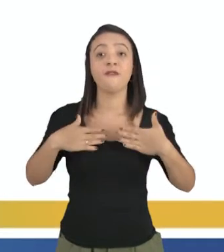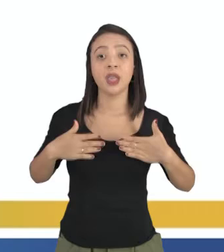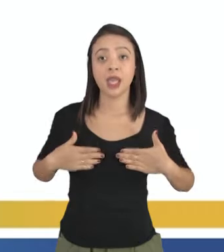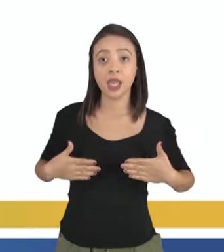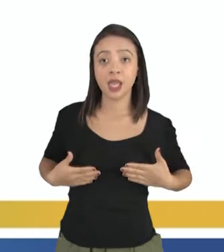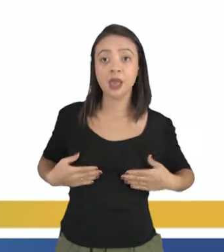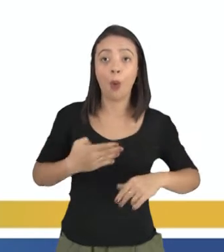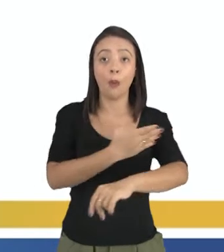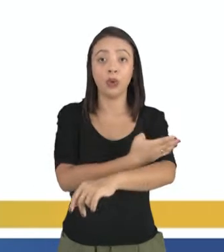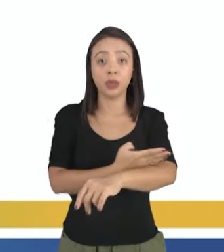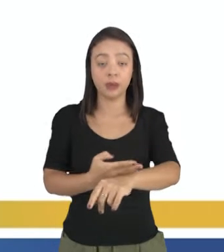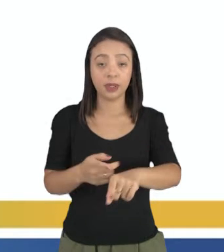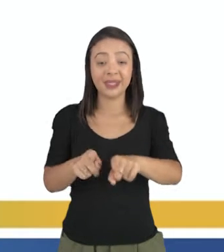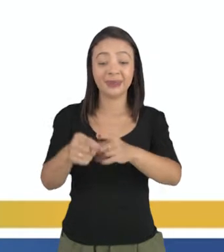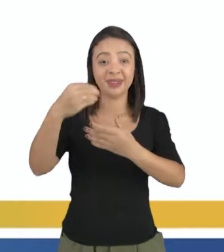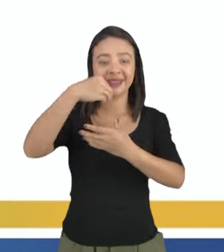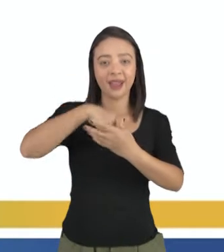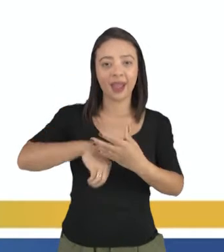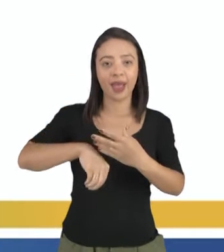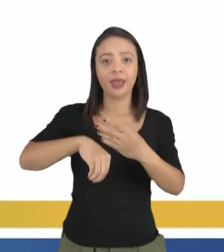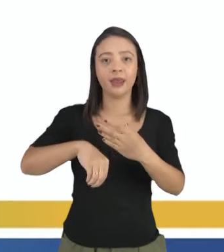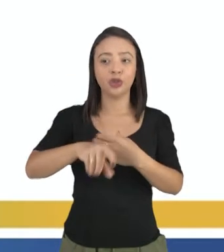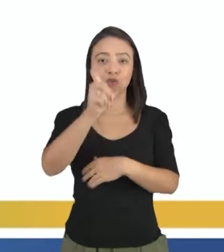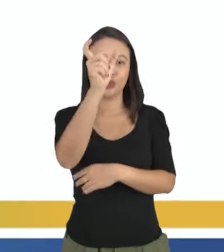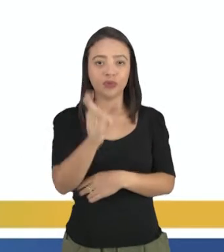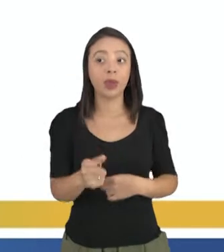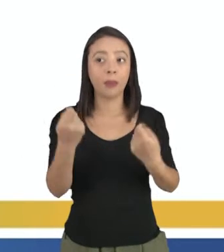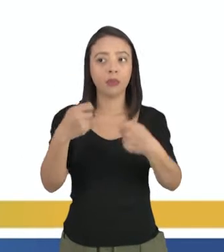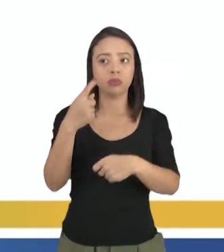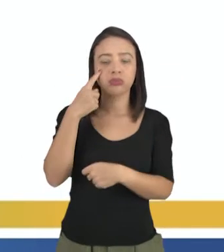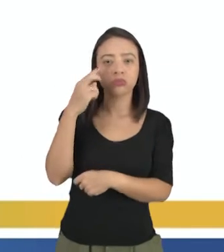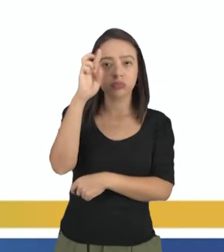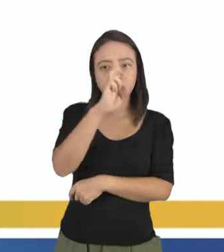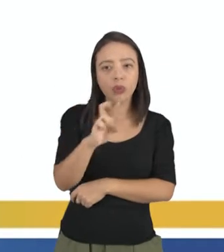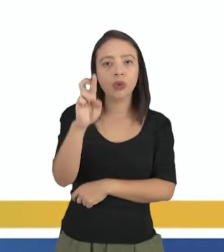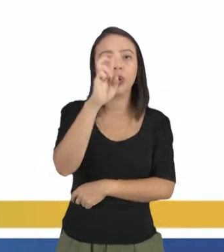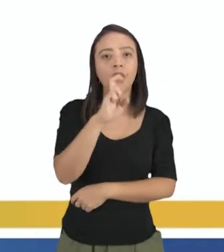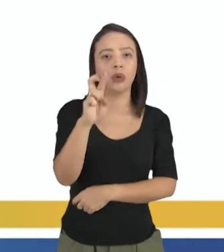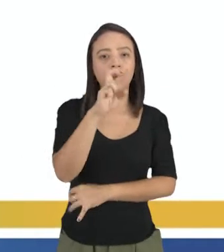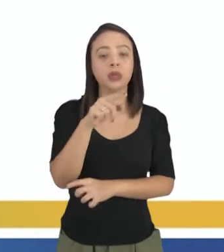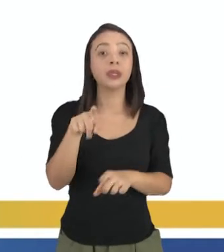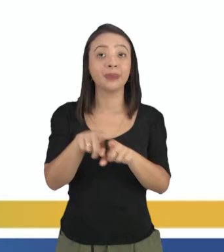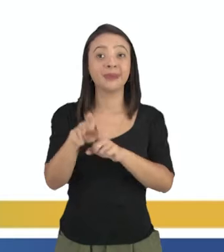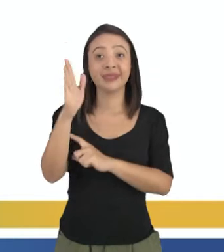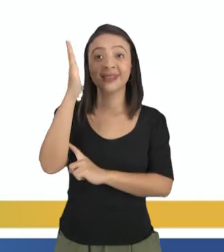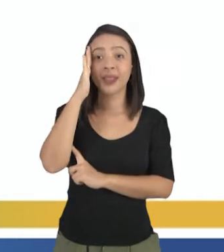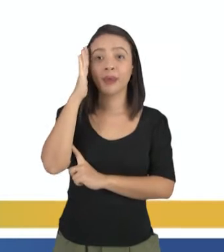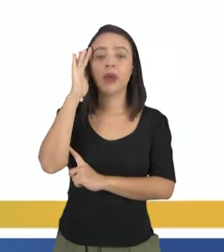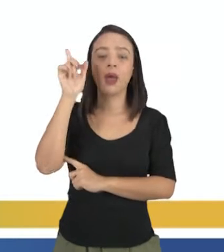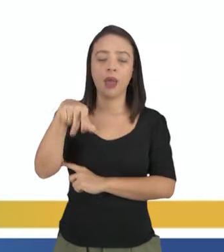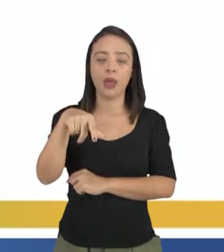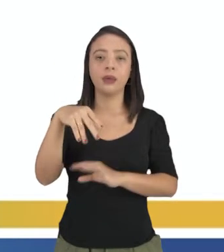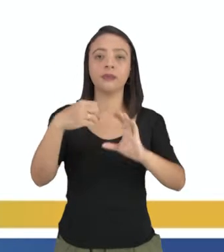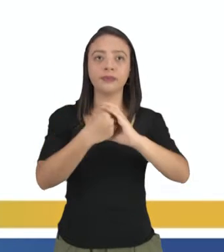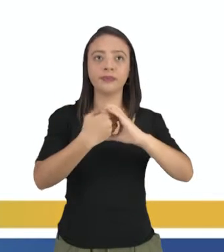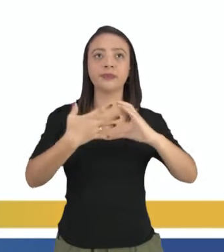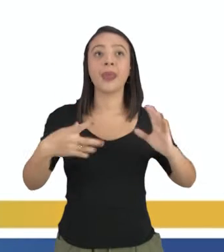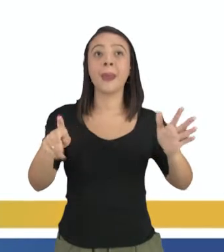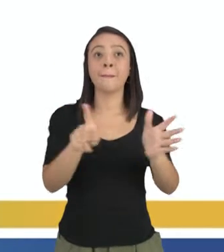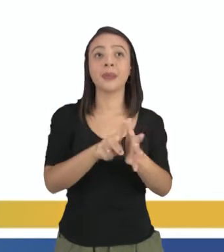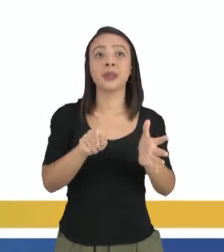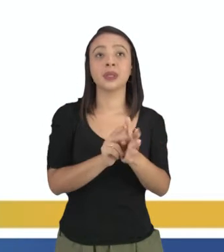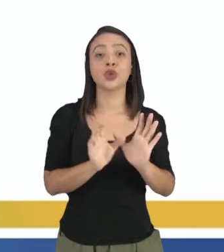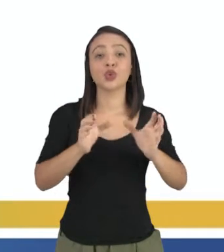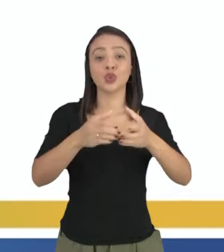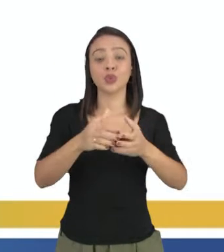de um indivíduo. Então, características que a gente pode observar, que a gente pode mensurar, são características que fazem